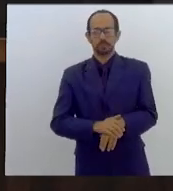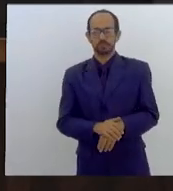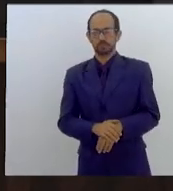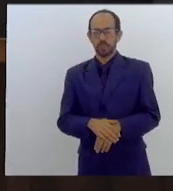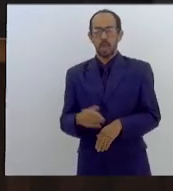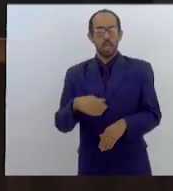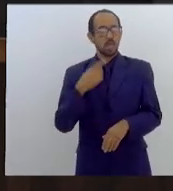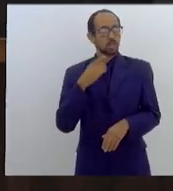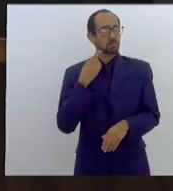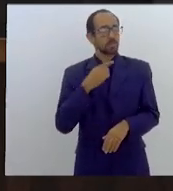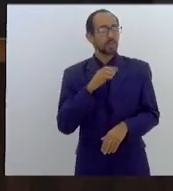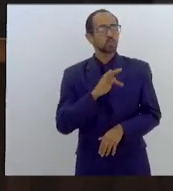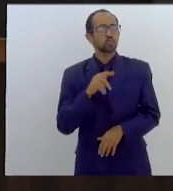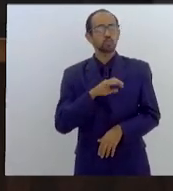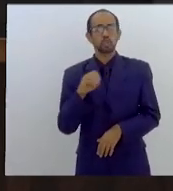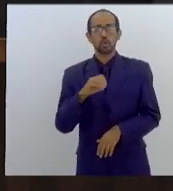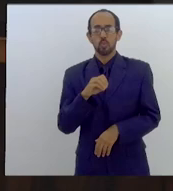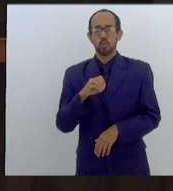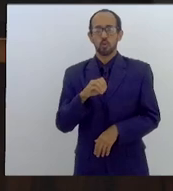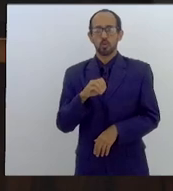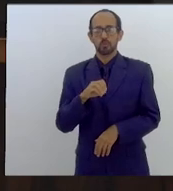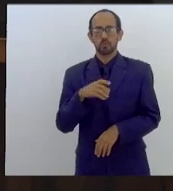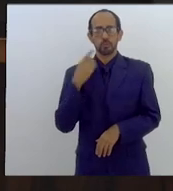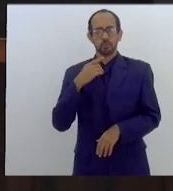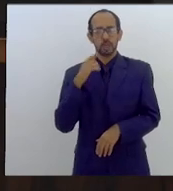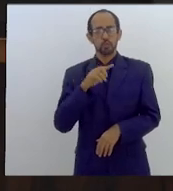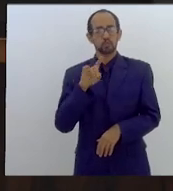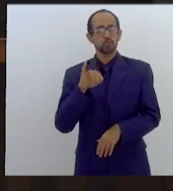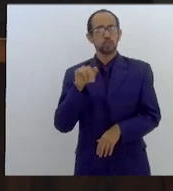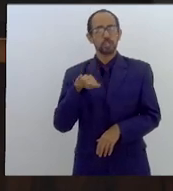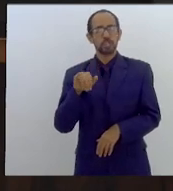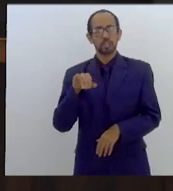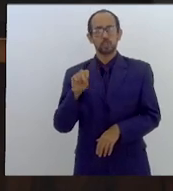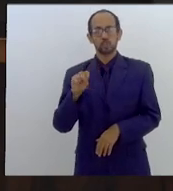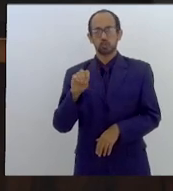Chico Machado, deputado Dionísio Lins.